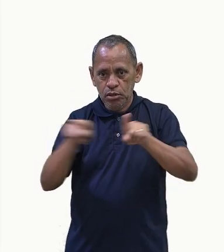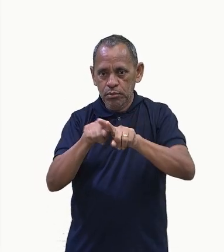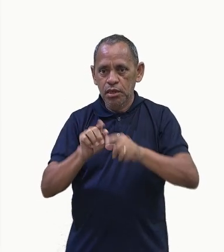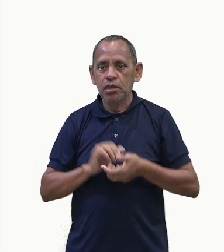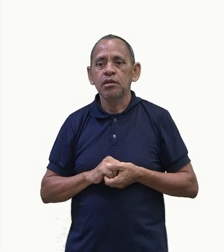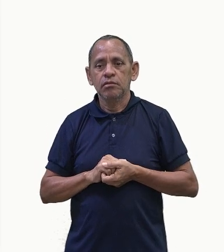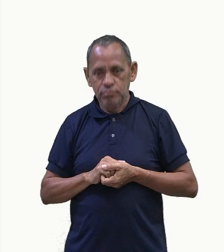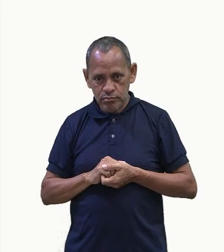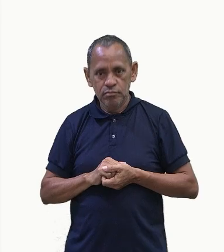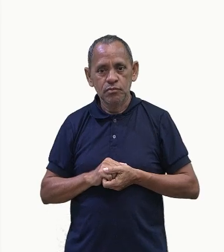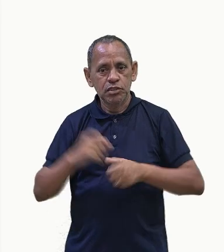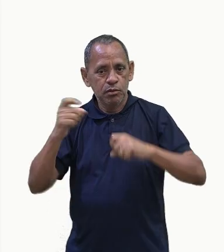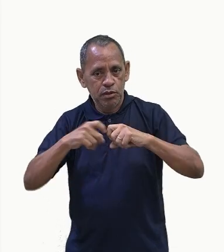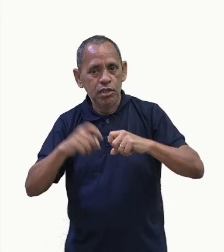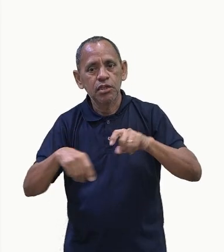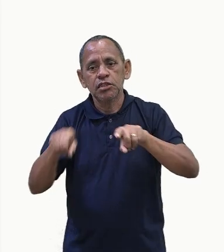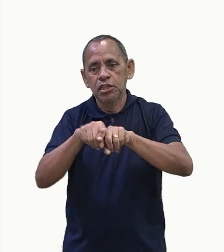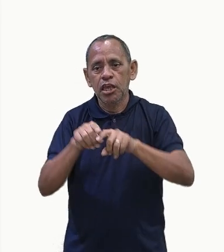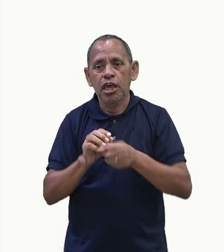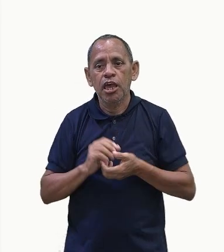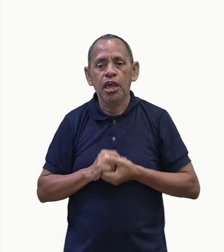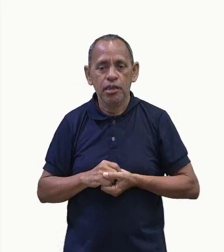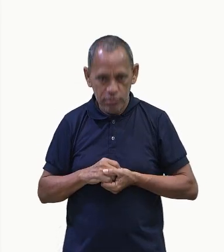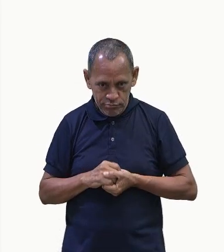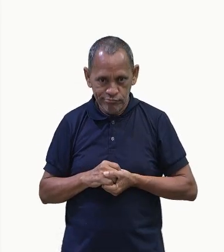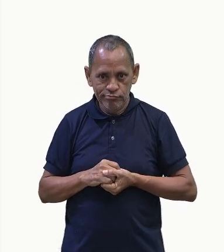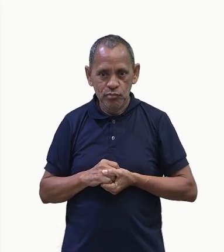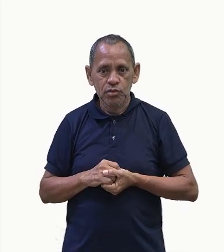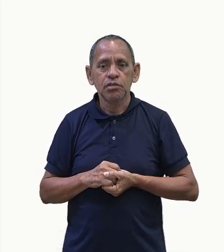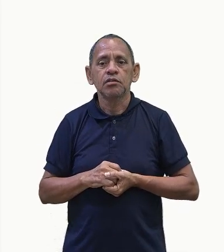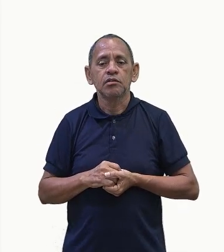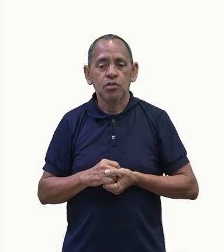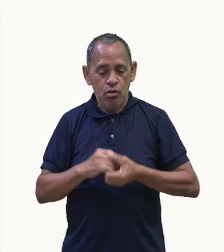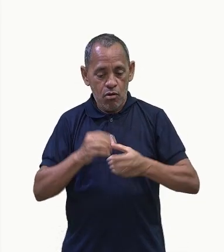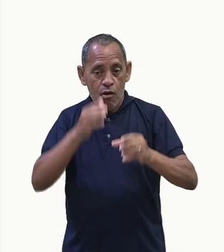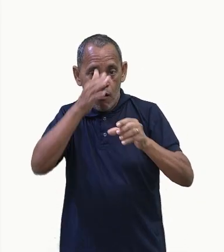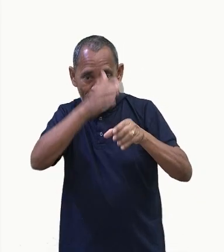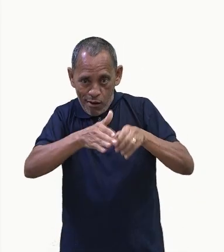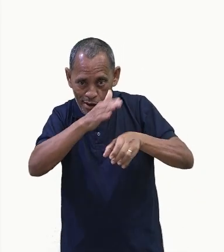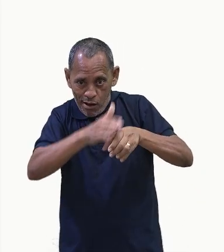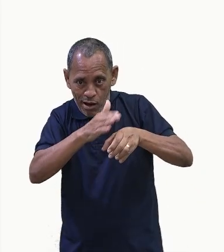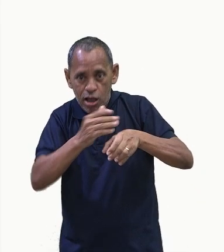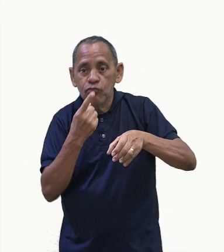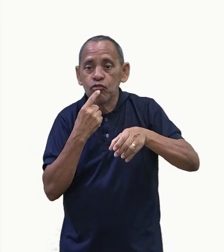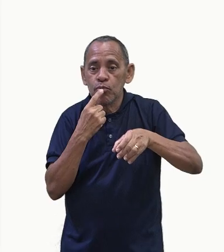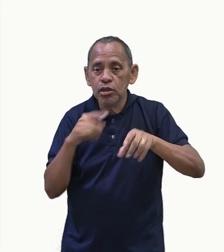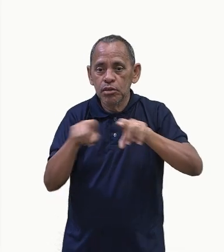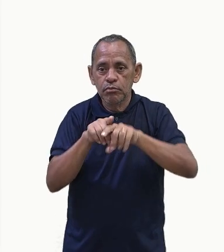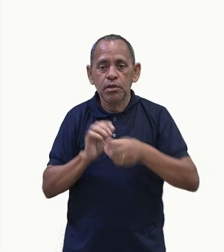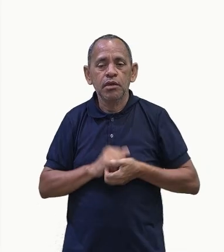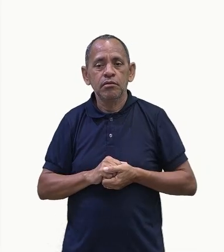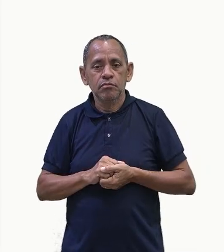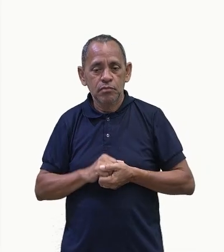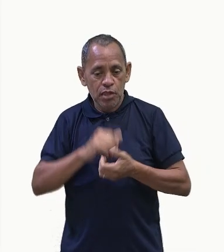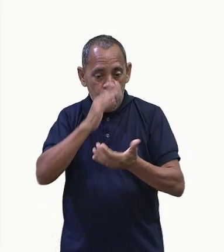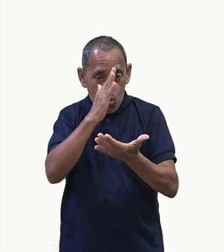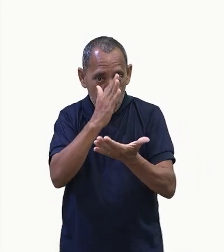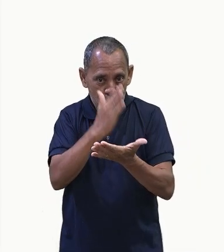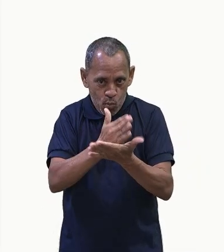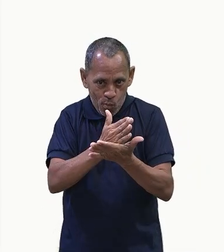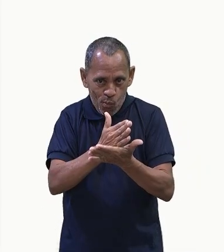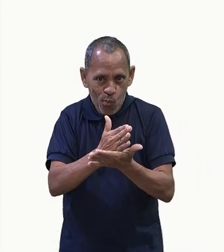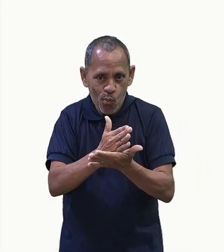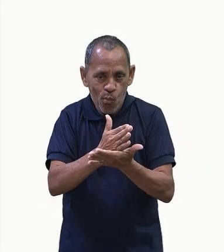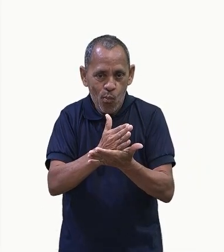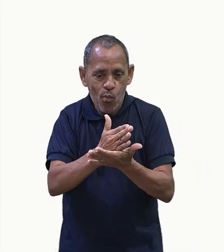o tomate transgênico com propriedades anticâncer, a batata transgênica com vacina contra